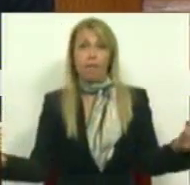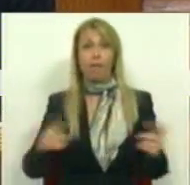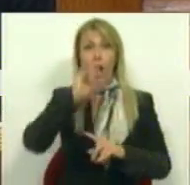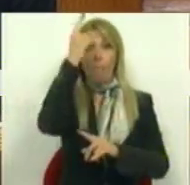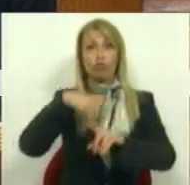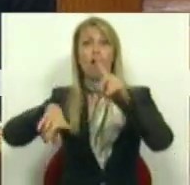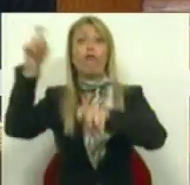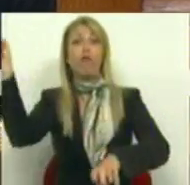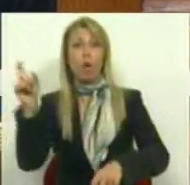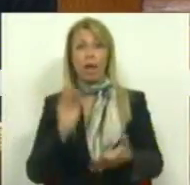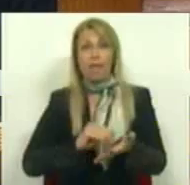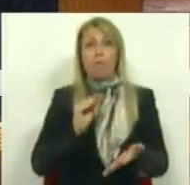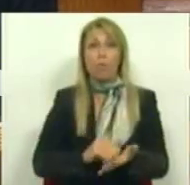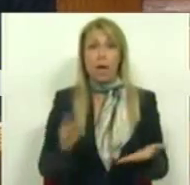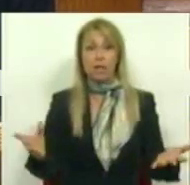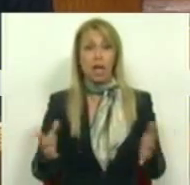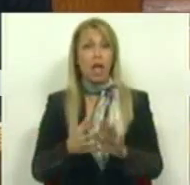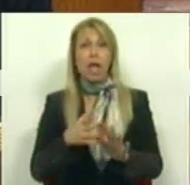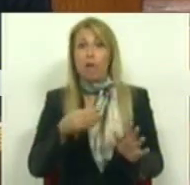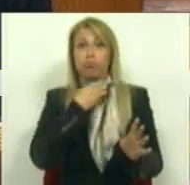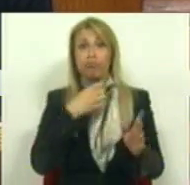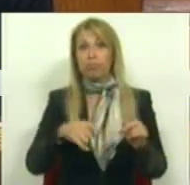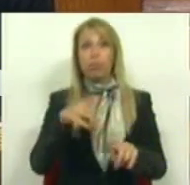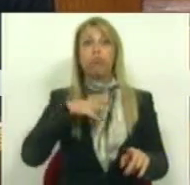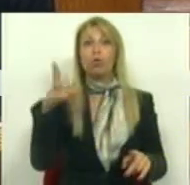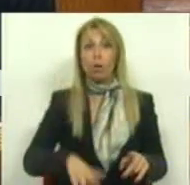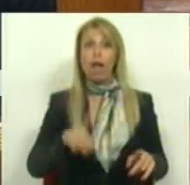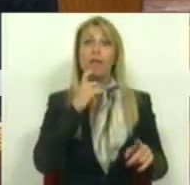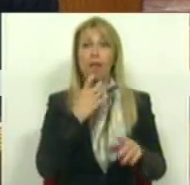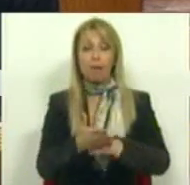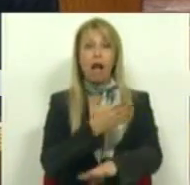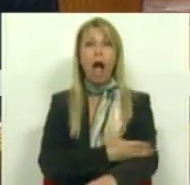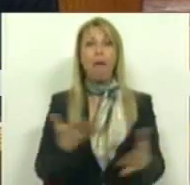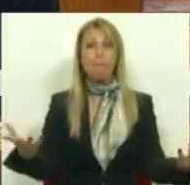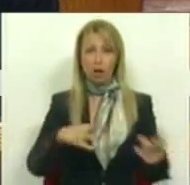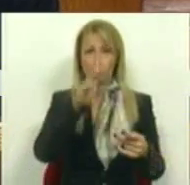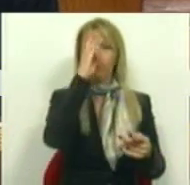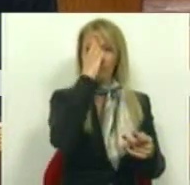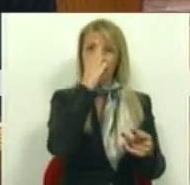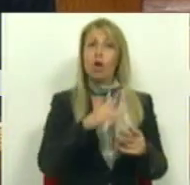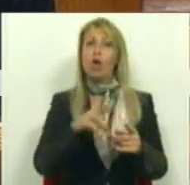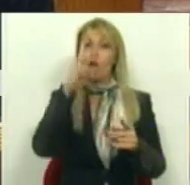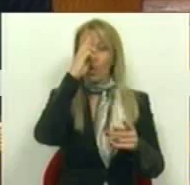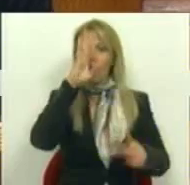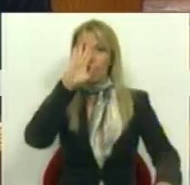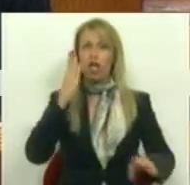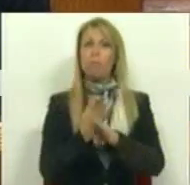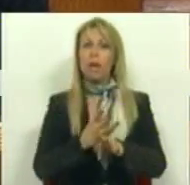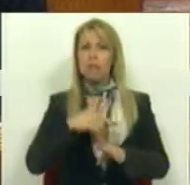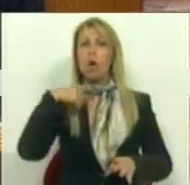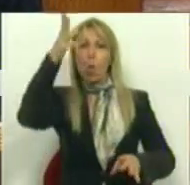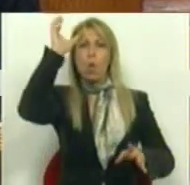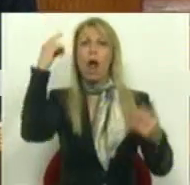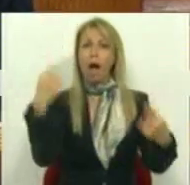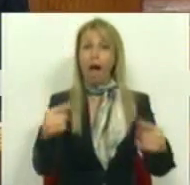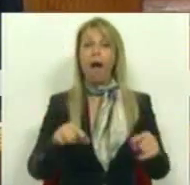e da estreiteza do Portugal de antes de Abril, mas também uma história de coragem e determinação. Temos orgulho dessa história. Hoje, Portugal é